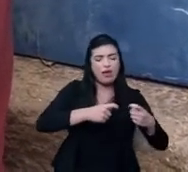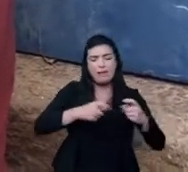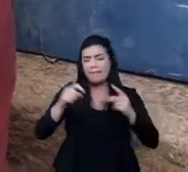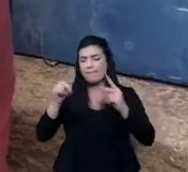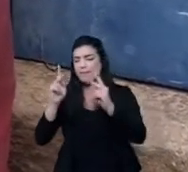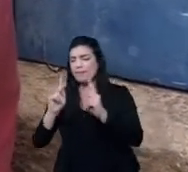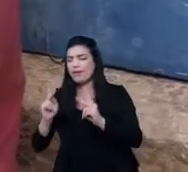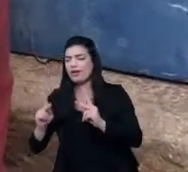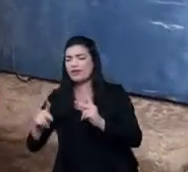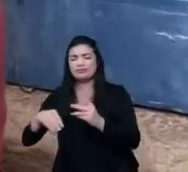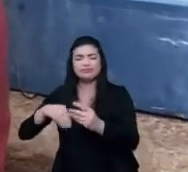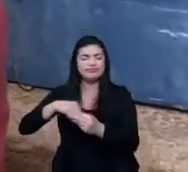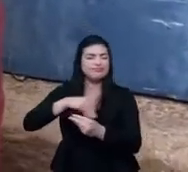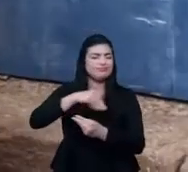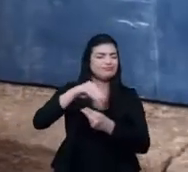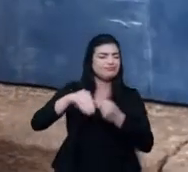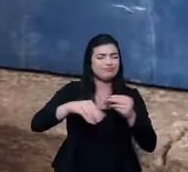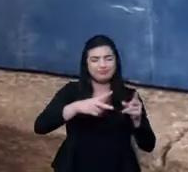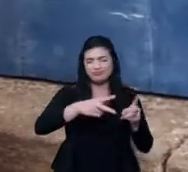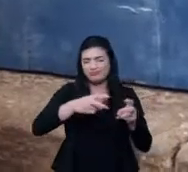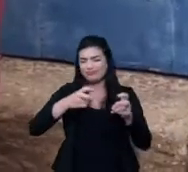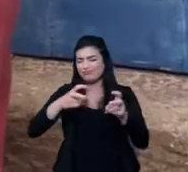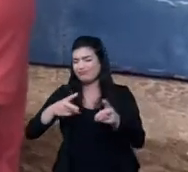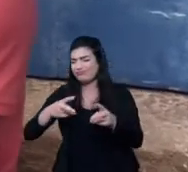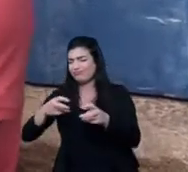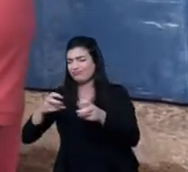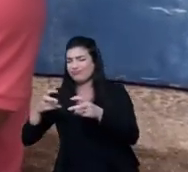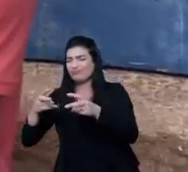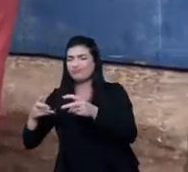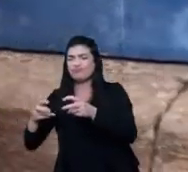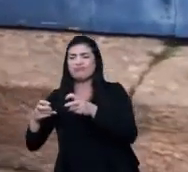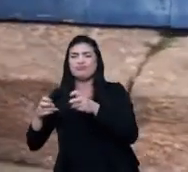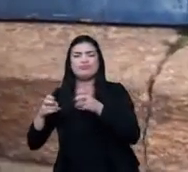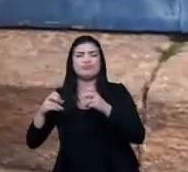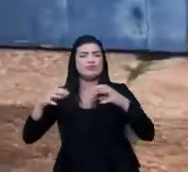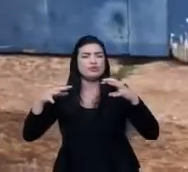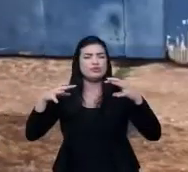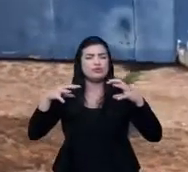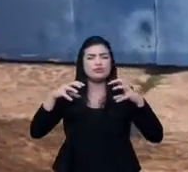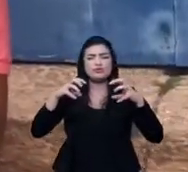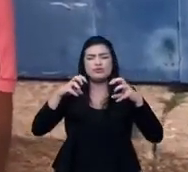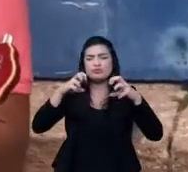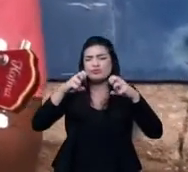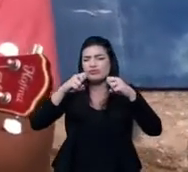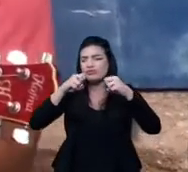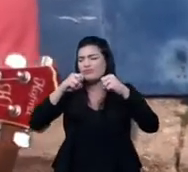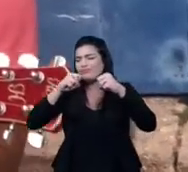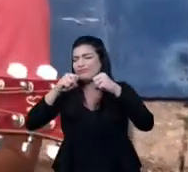Mais puro